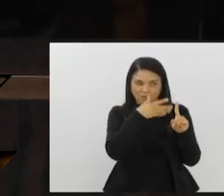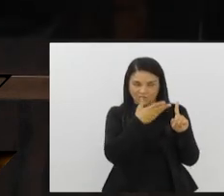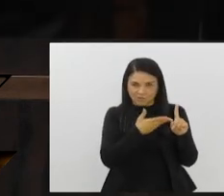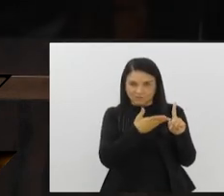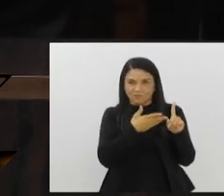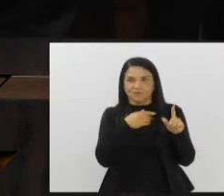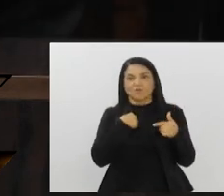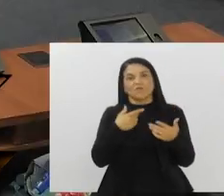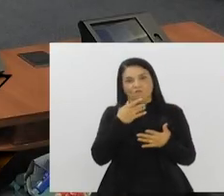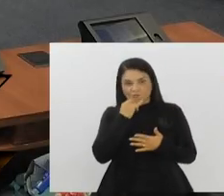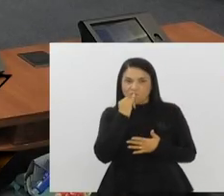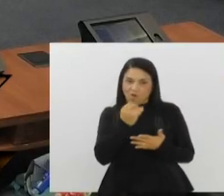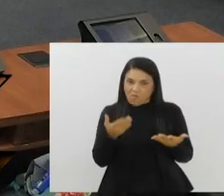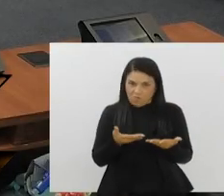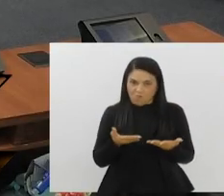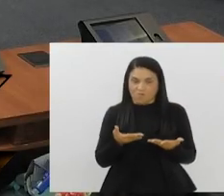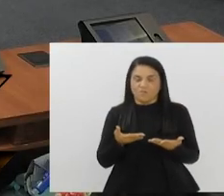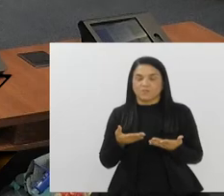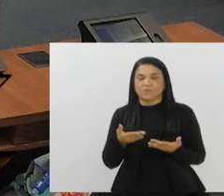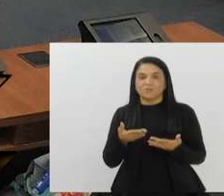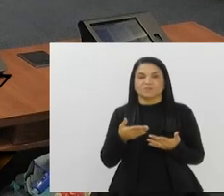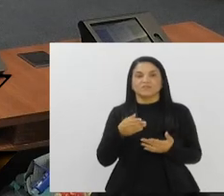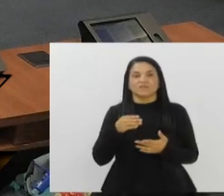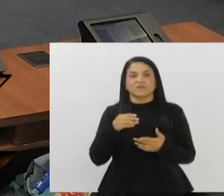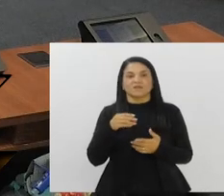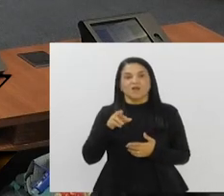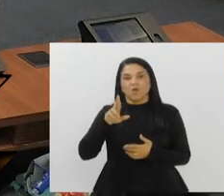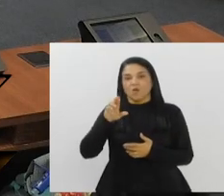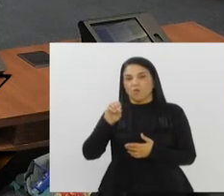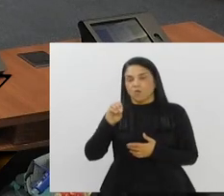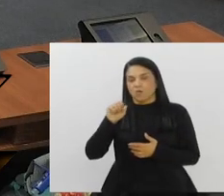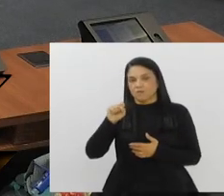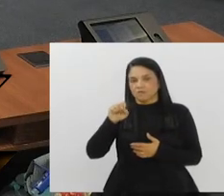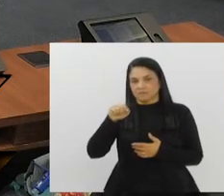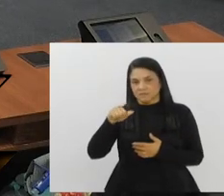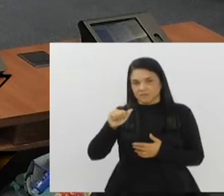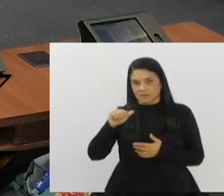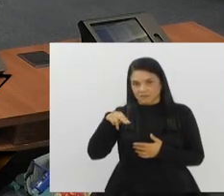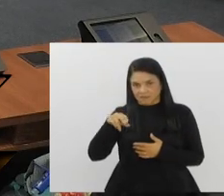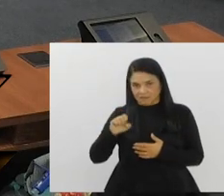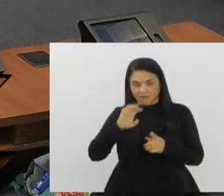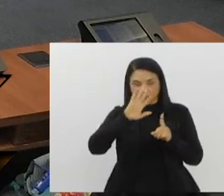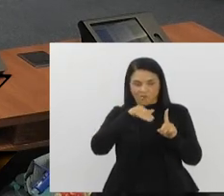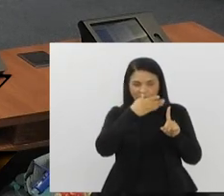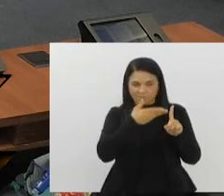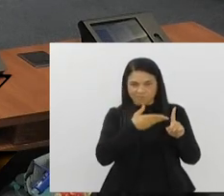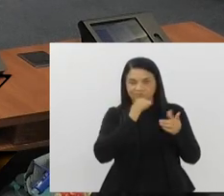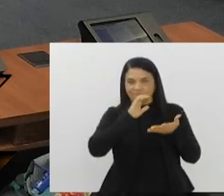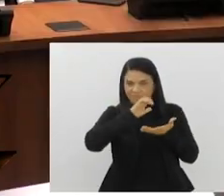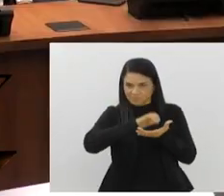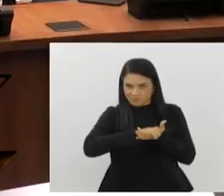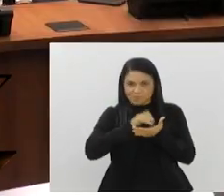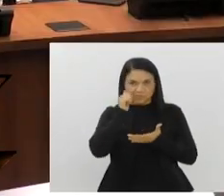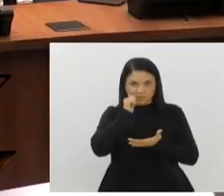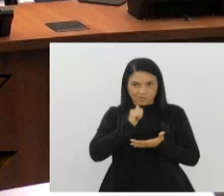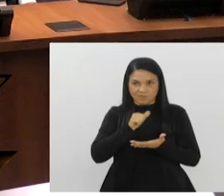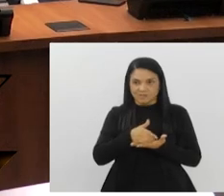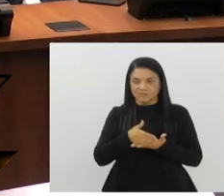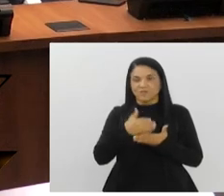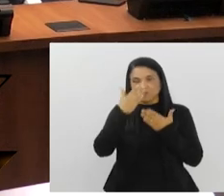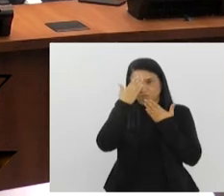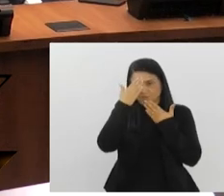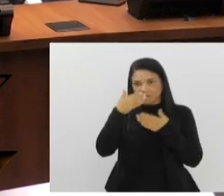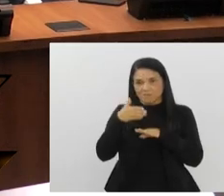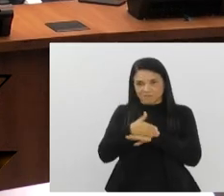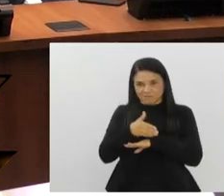eu menciono agora né a a Rosane Montalvão esposa do homenageado tá aqui obrigado aqui pela pela